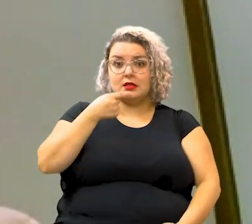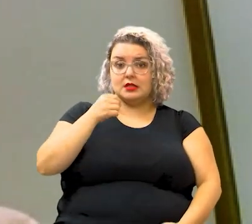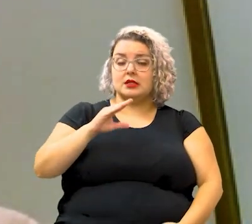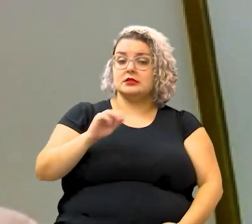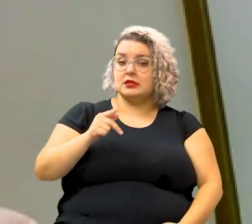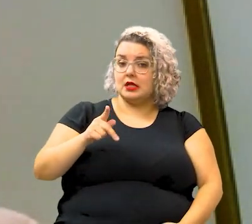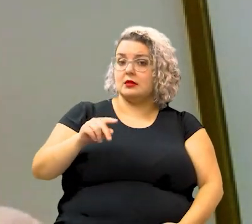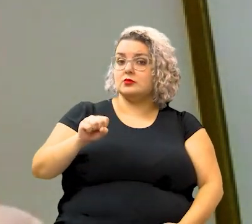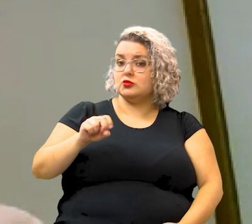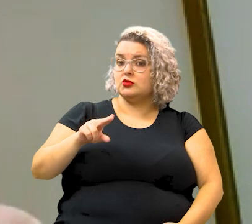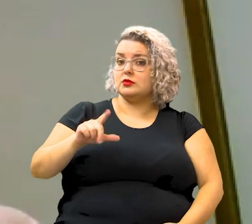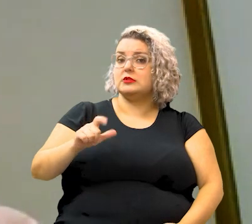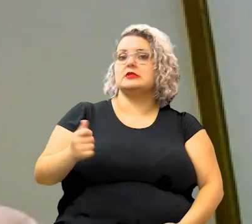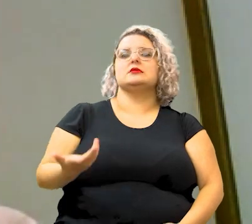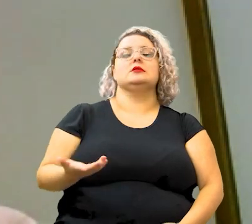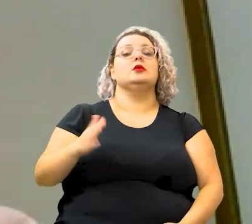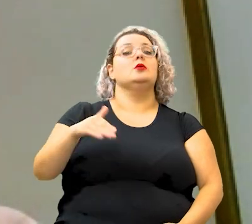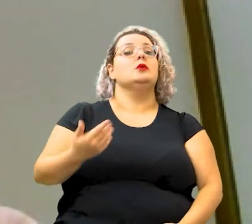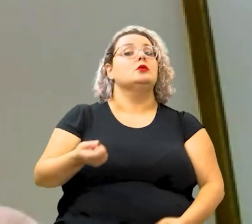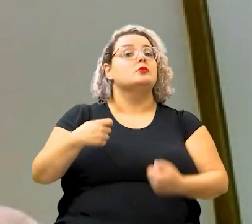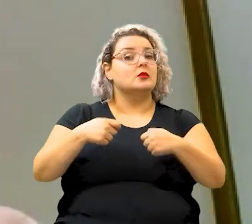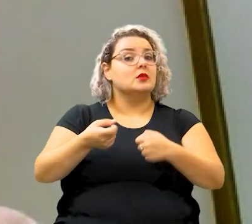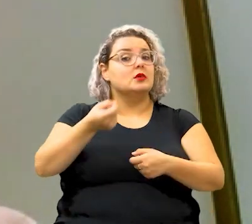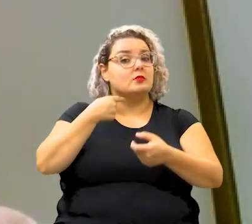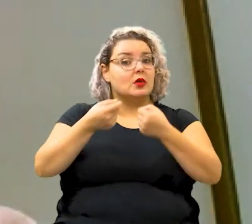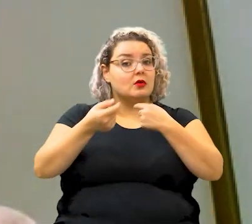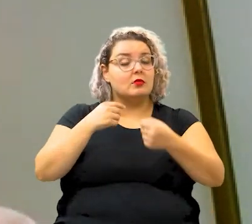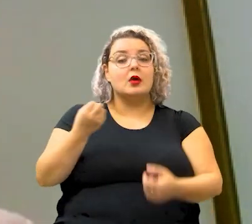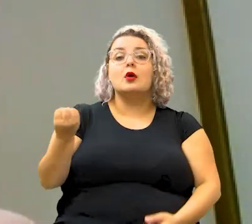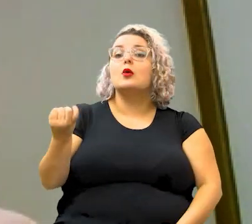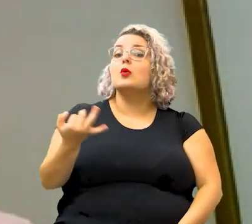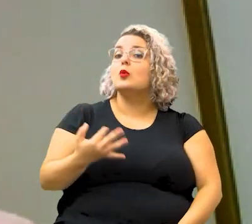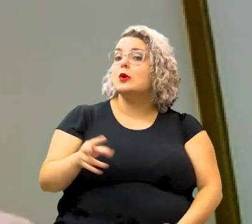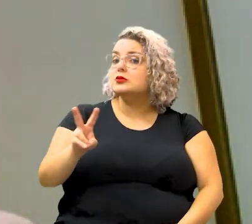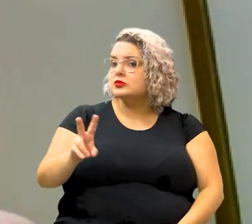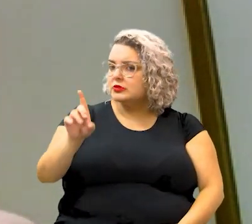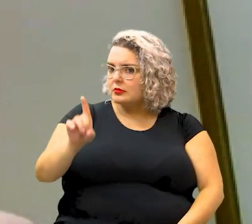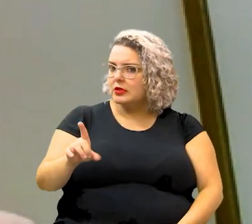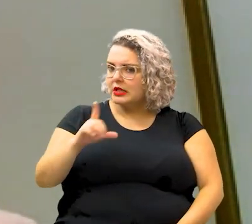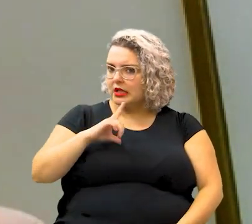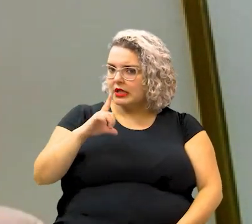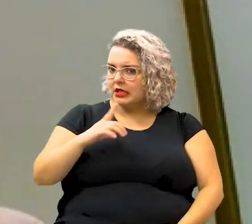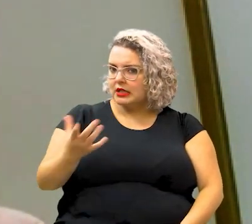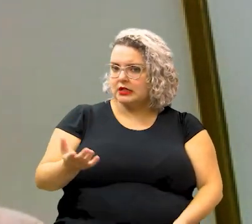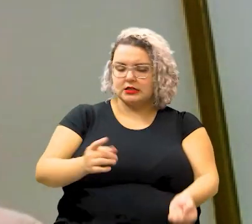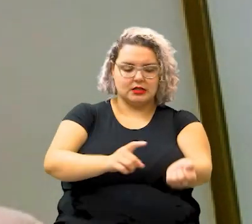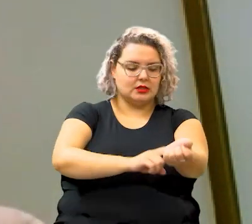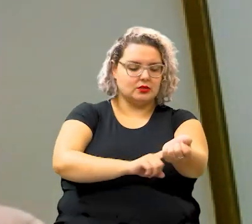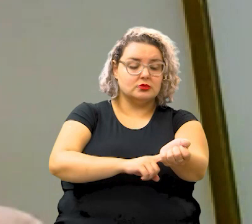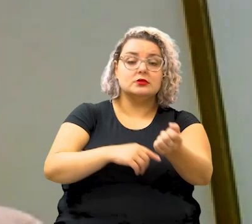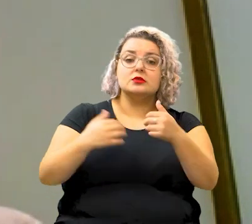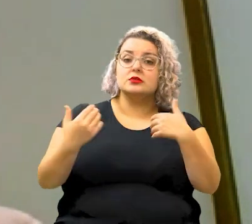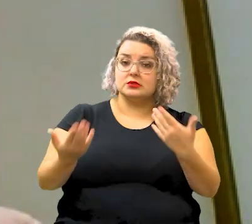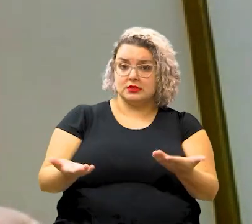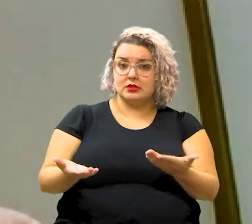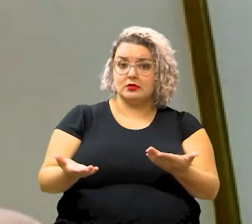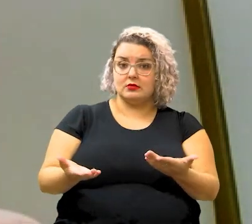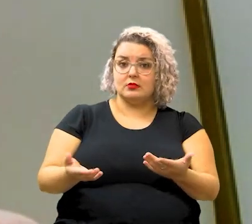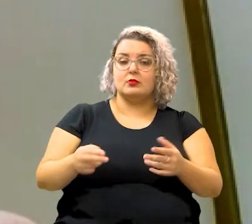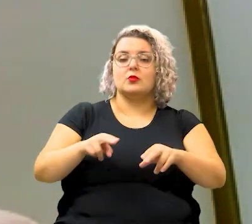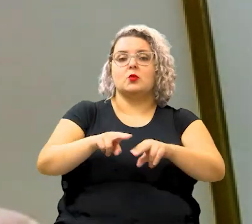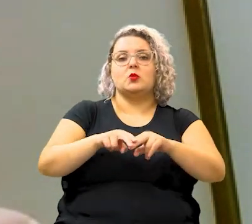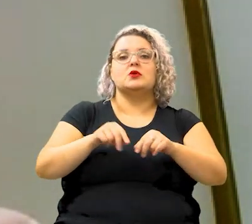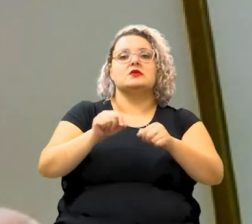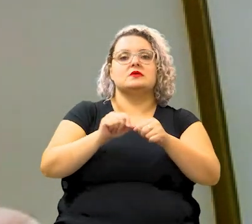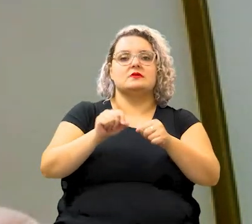das cápsulas. O quanto essa pessoa precisa tomar vai depender do quanto ela tem de vitamina D no sangue. Então, para isso a gente